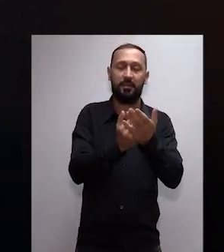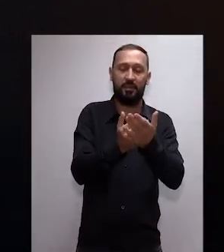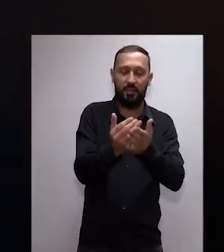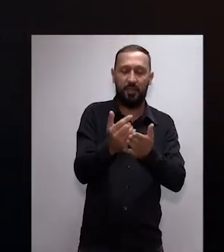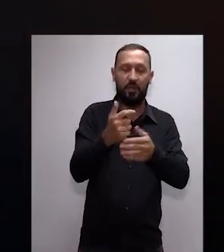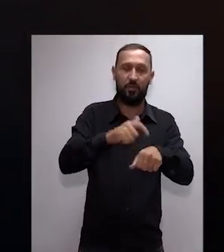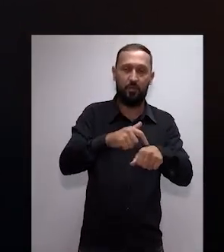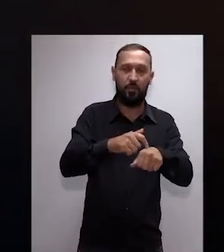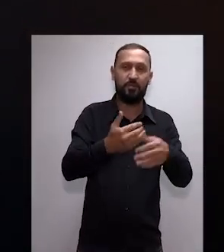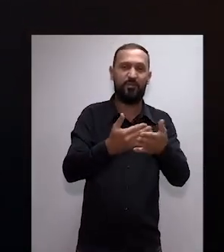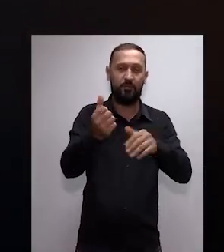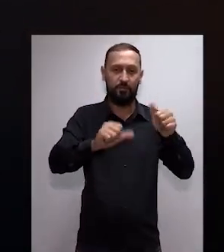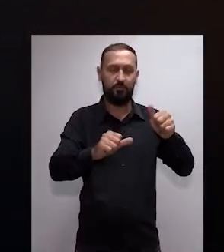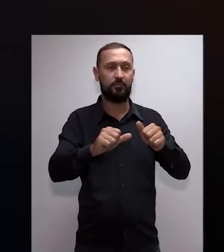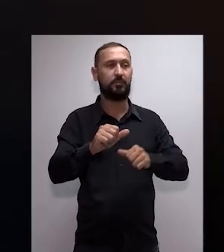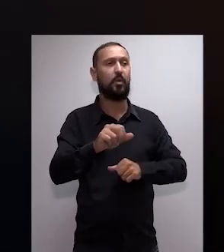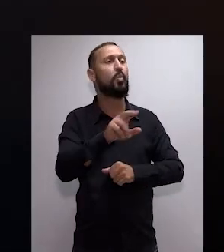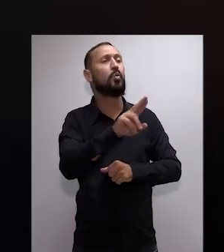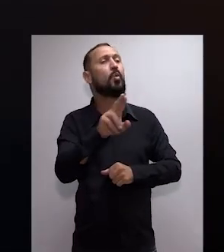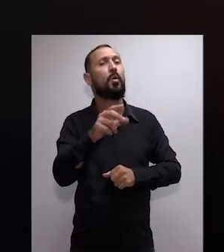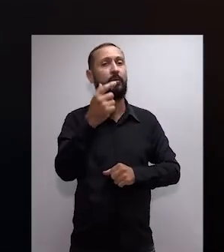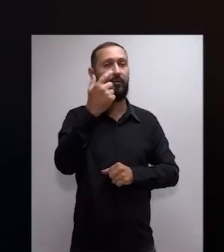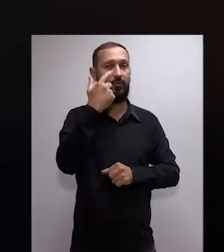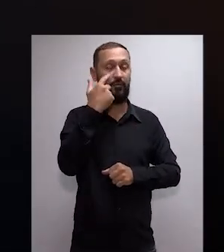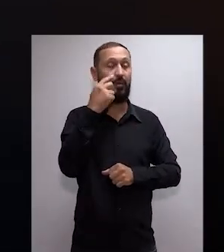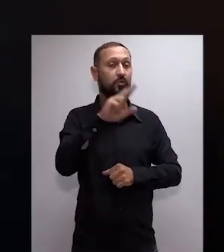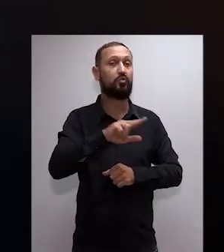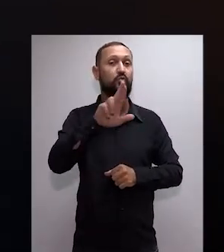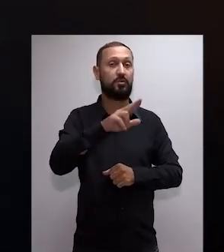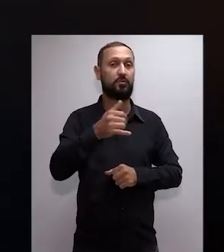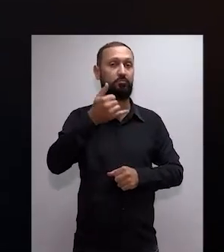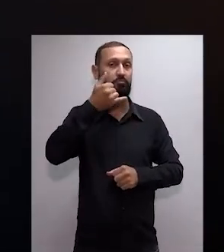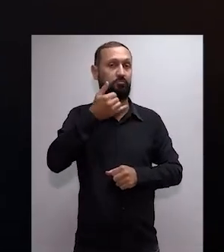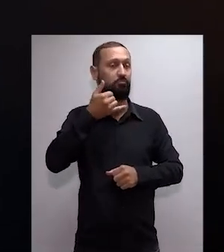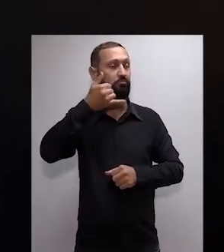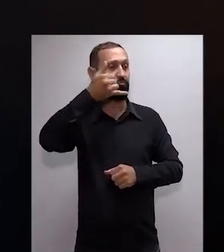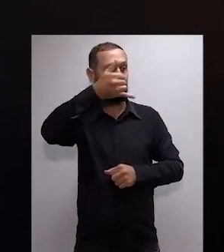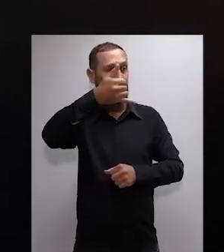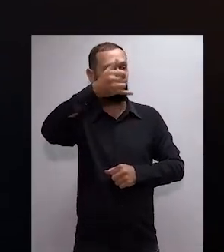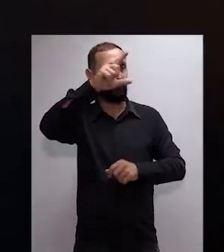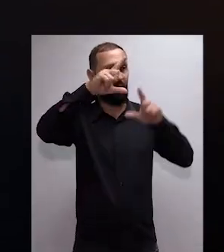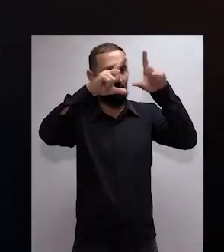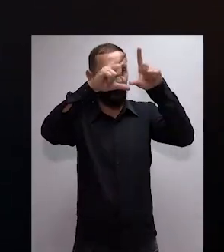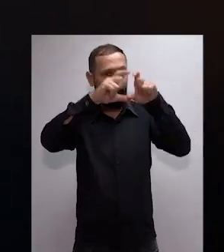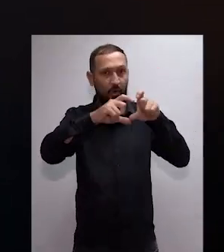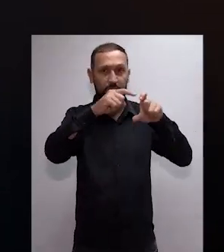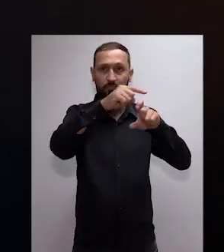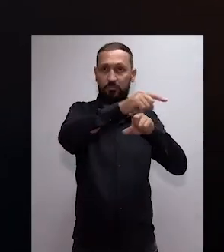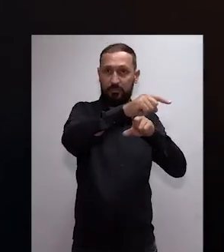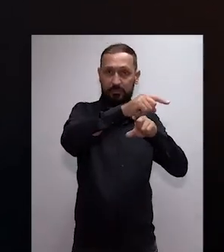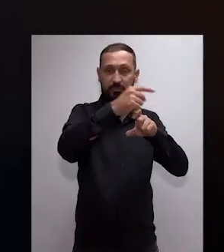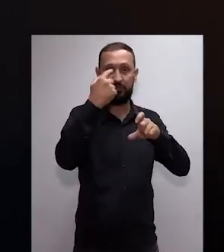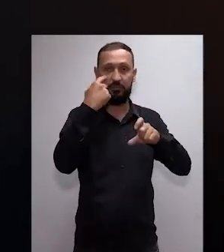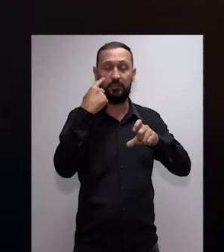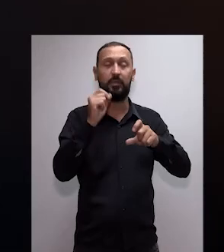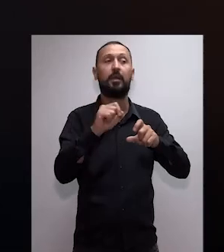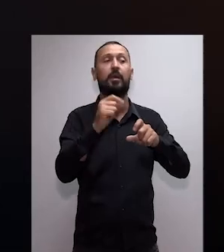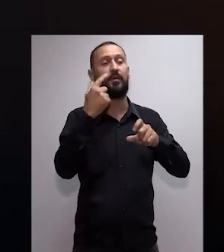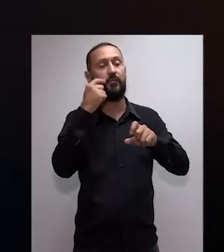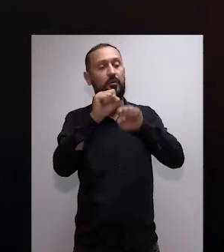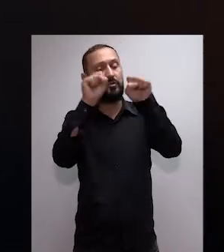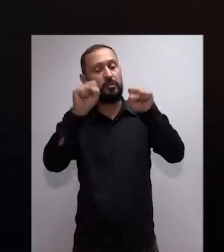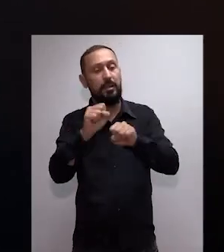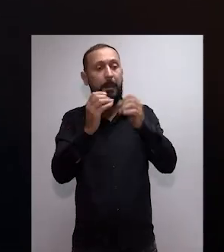nós identificamos o candidato através de um celular, onde é feita a captura de imagem dele e é validado